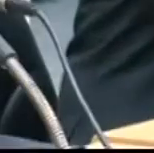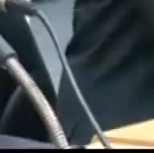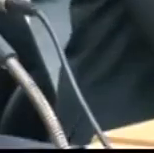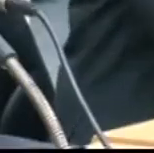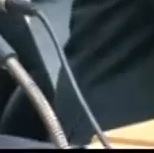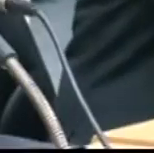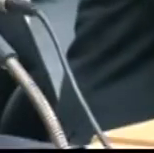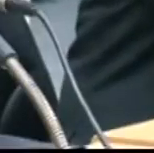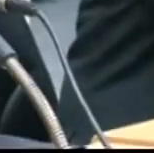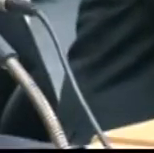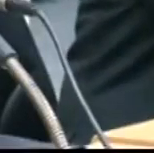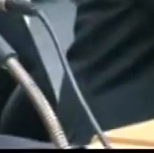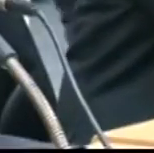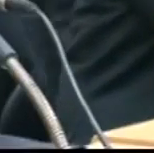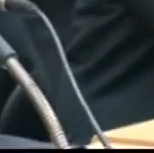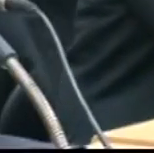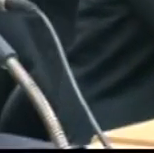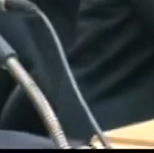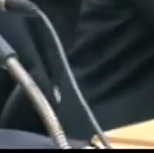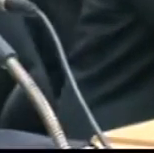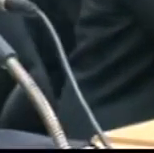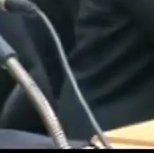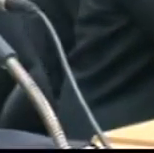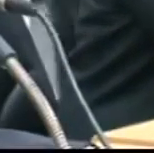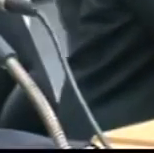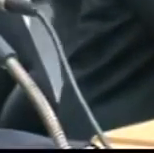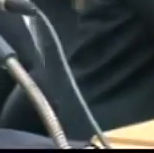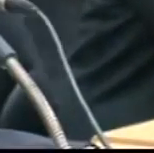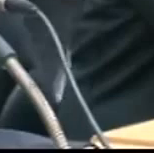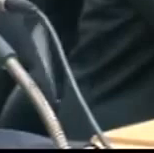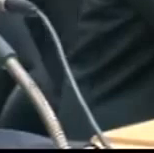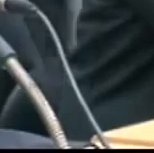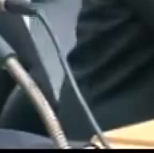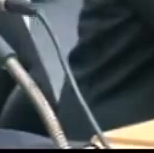Segunda discussão do projeto de lei